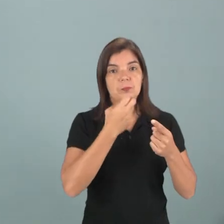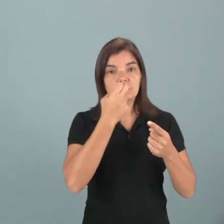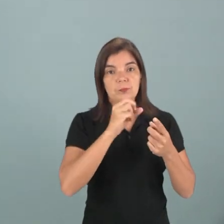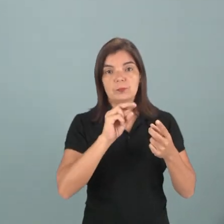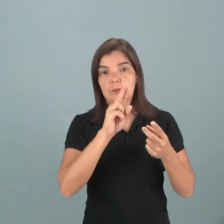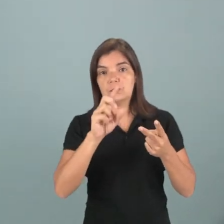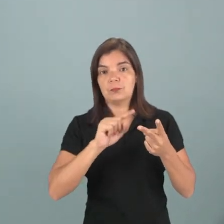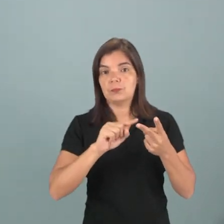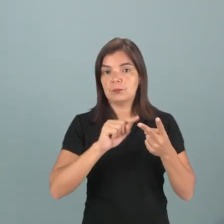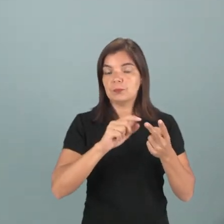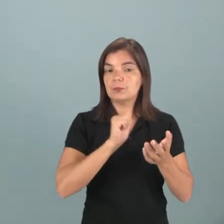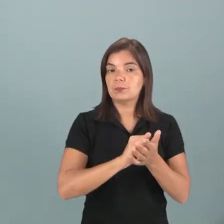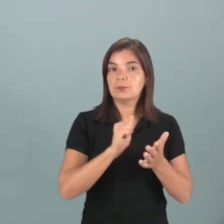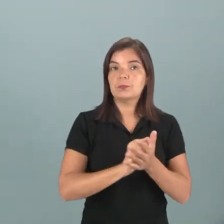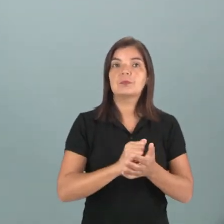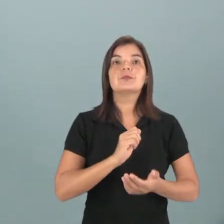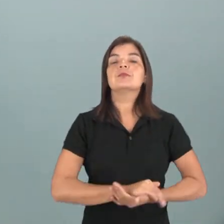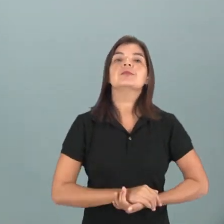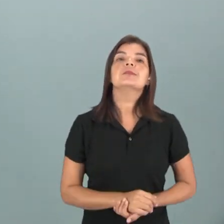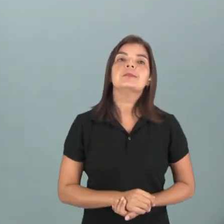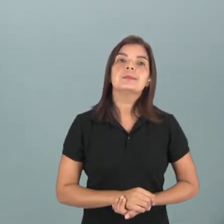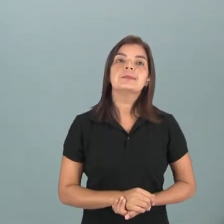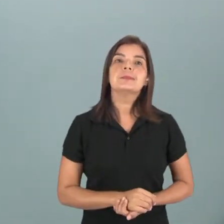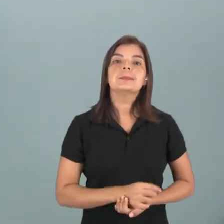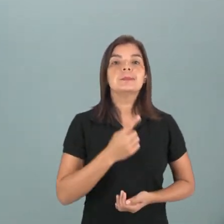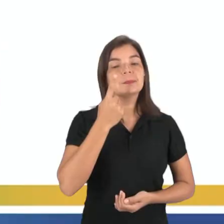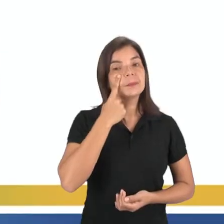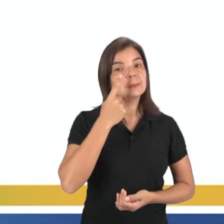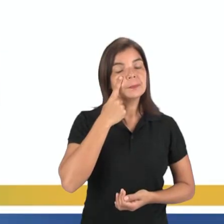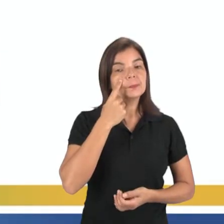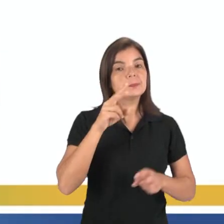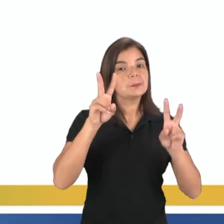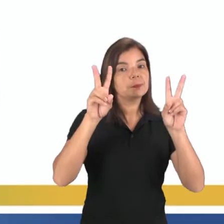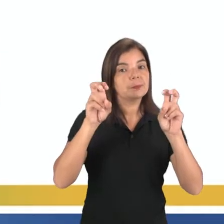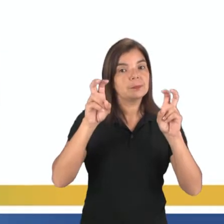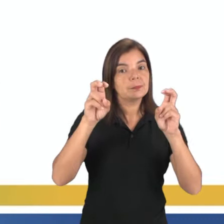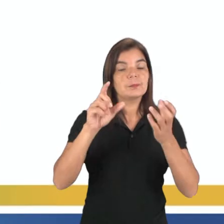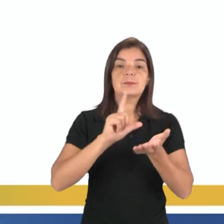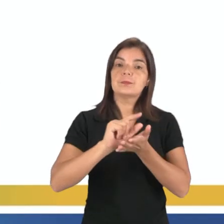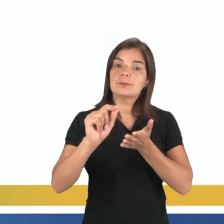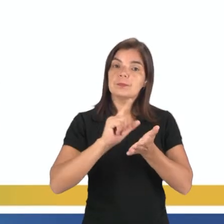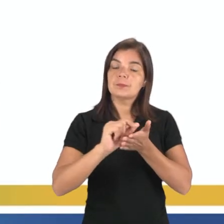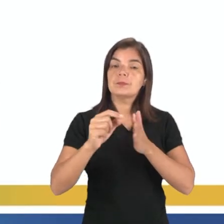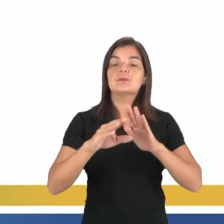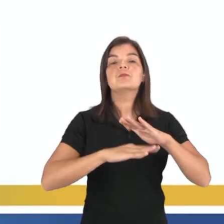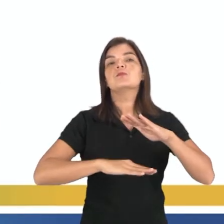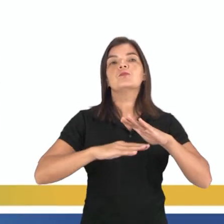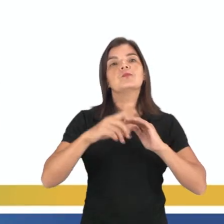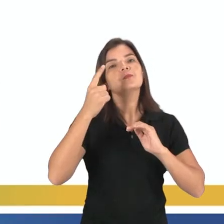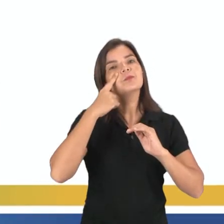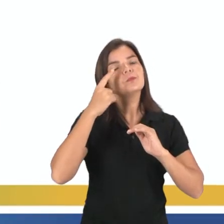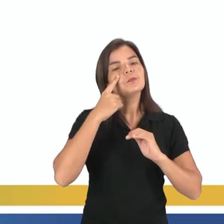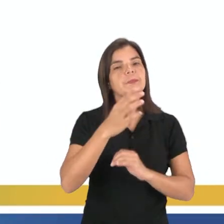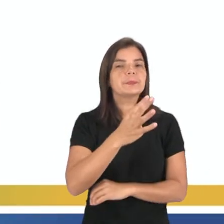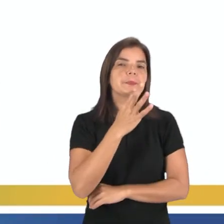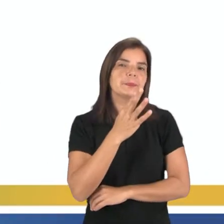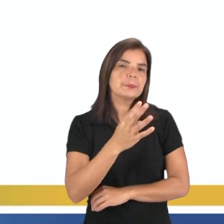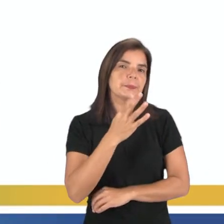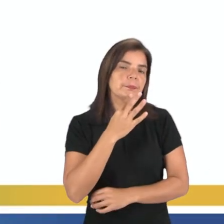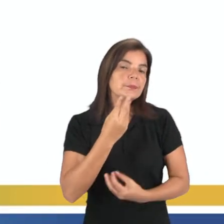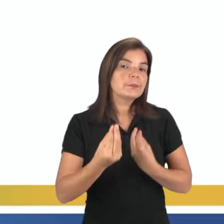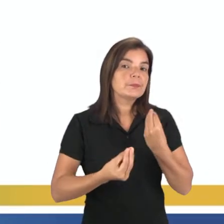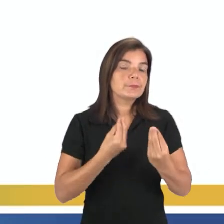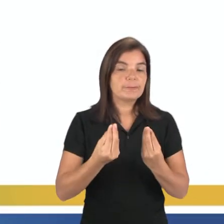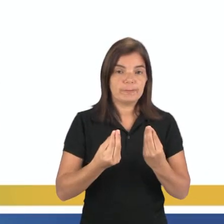ou escritos. Vamos continuar. Vamos observar os títulos de artigos abaixo, a fim de reconhecermos